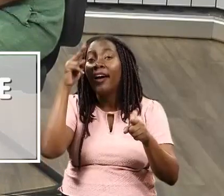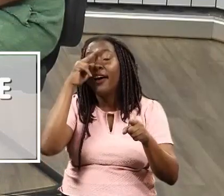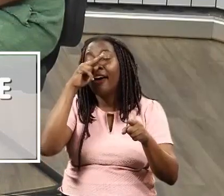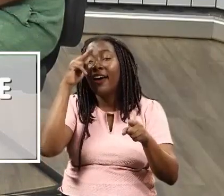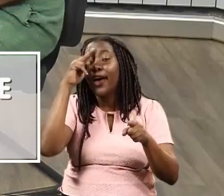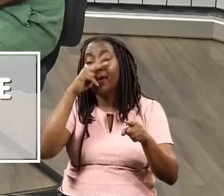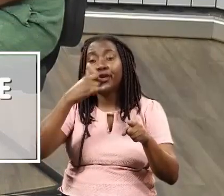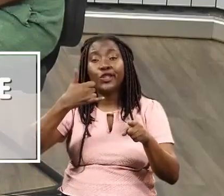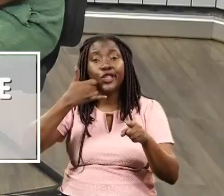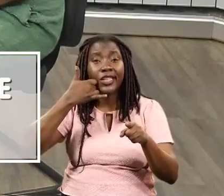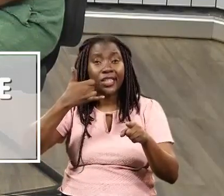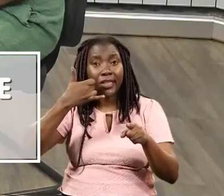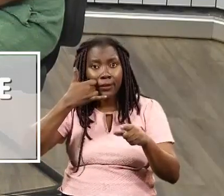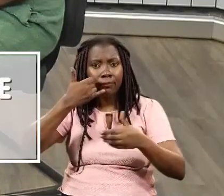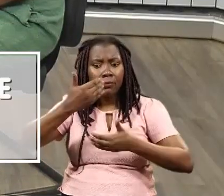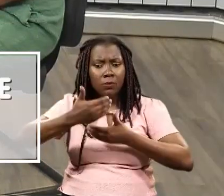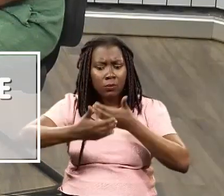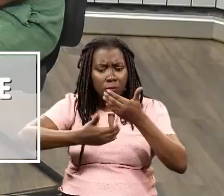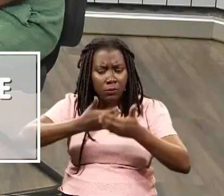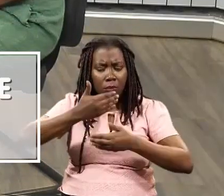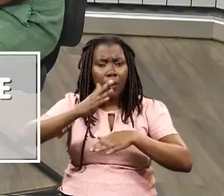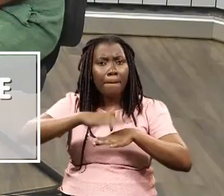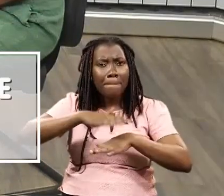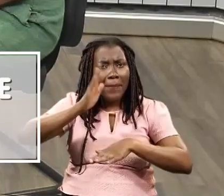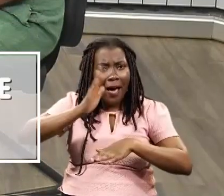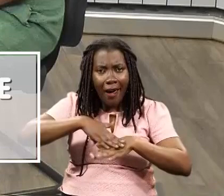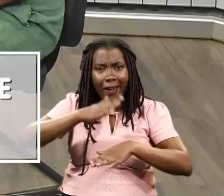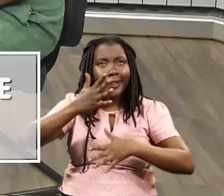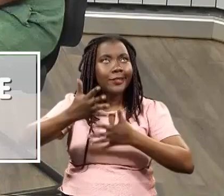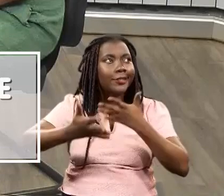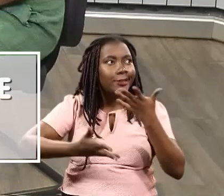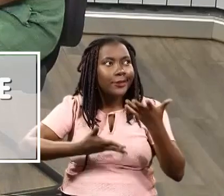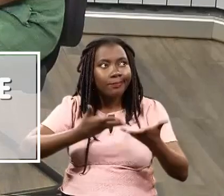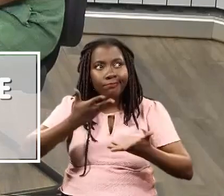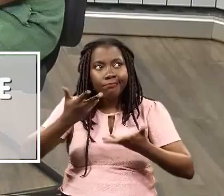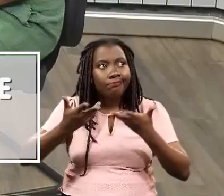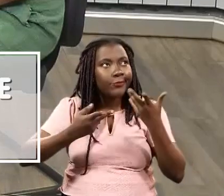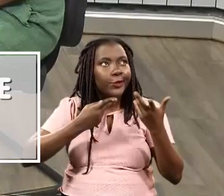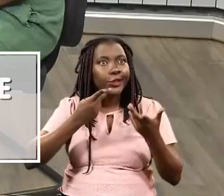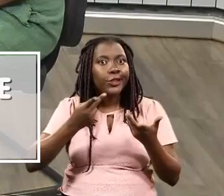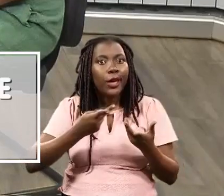do celular, cada vez mais com, digamos,